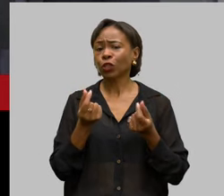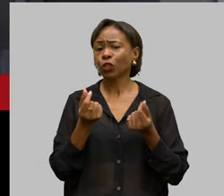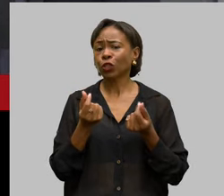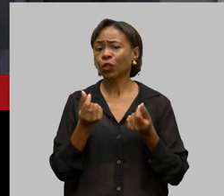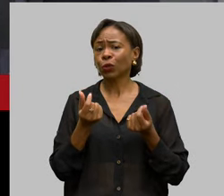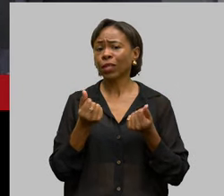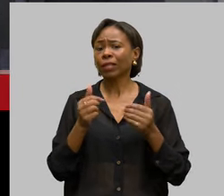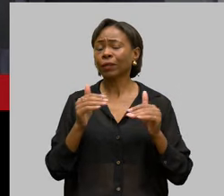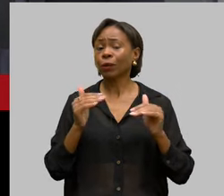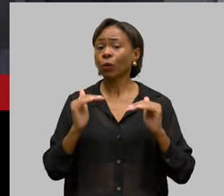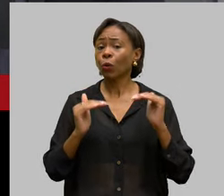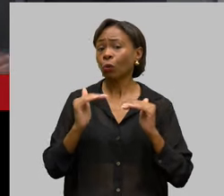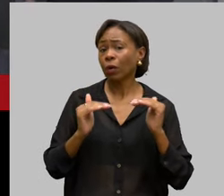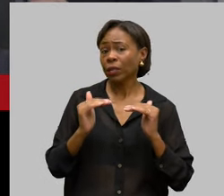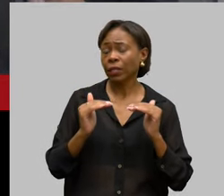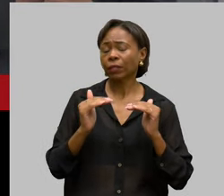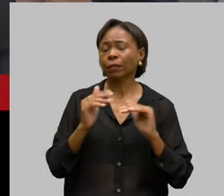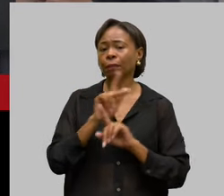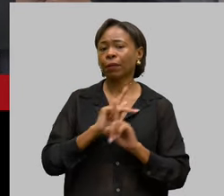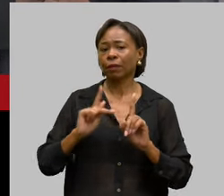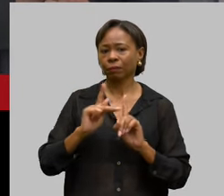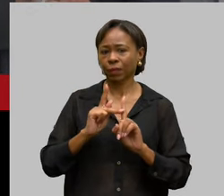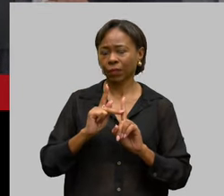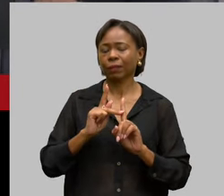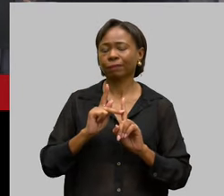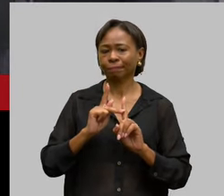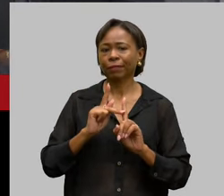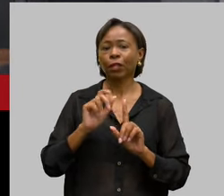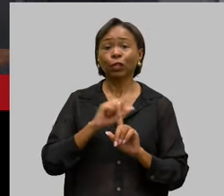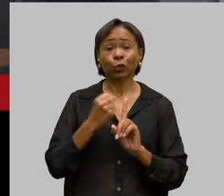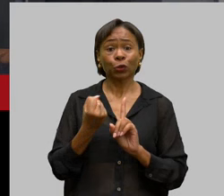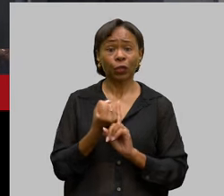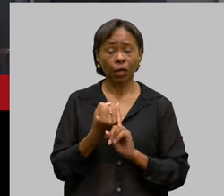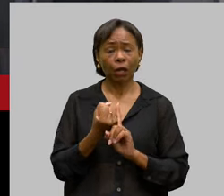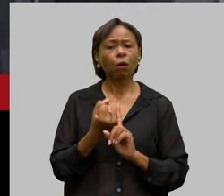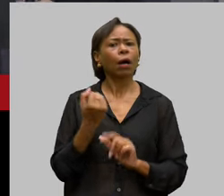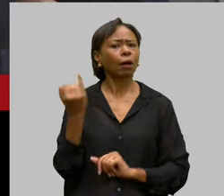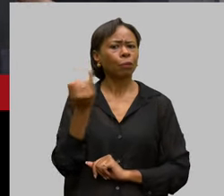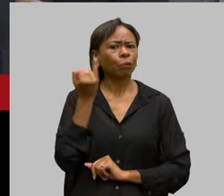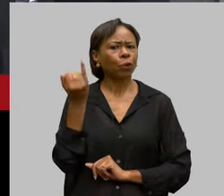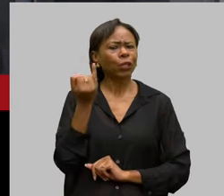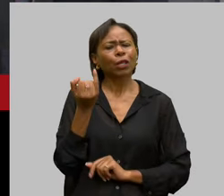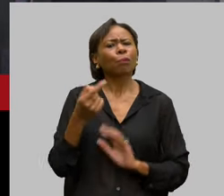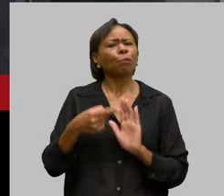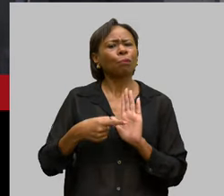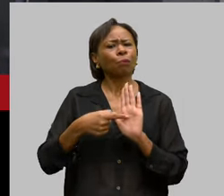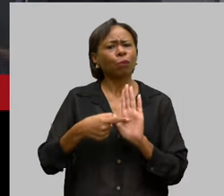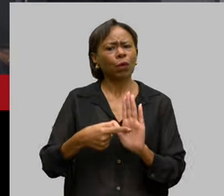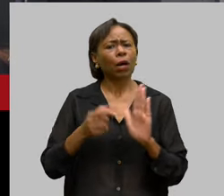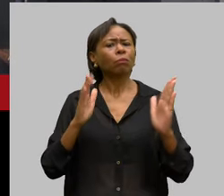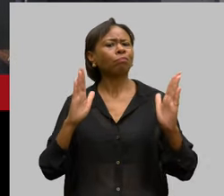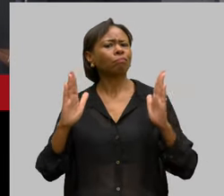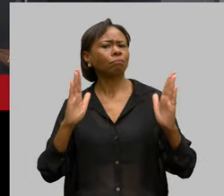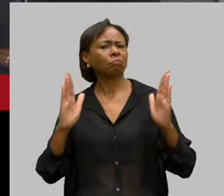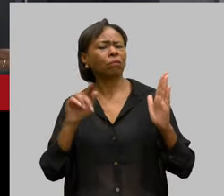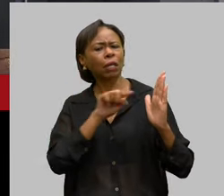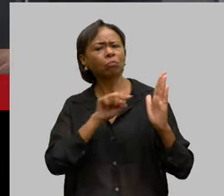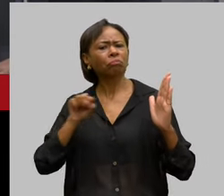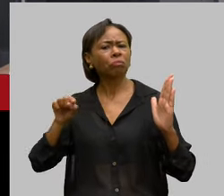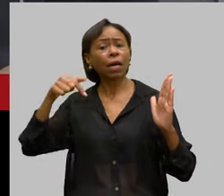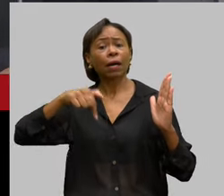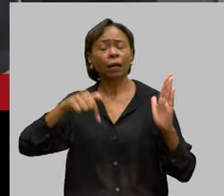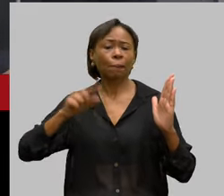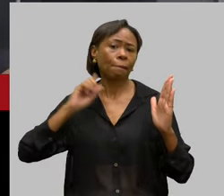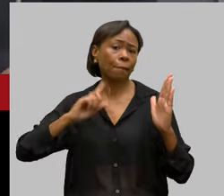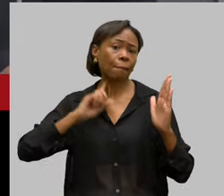próprios de Previdência Social eh relevância tal que nos mostra qual é o momento em que nós nos encontramos aqui seja em Minas Gerais seja nos